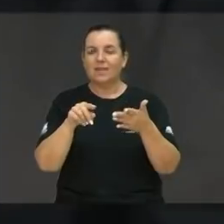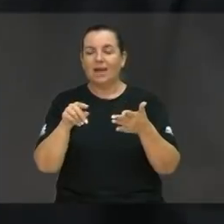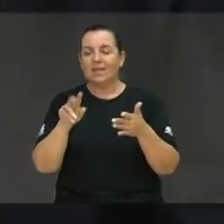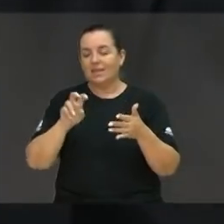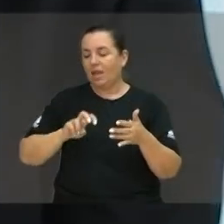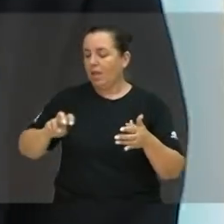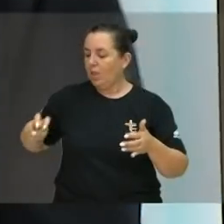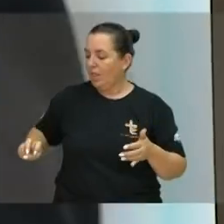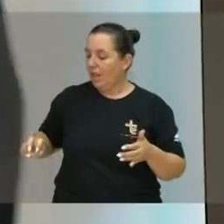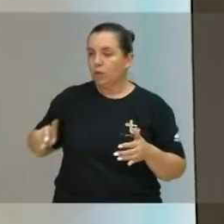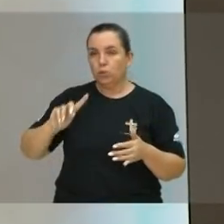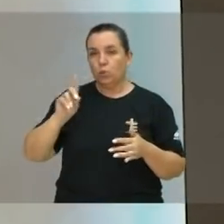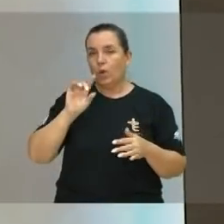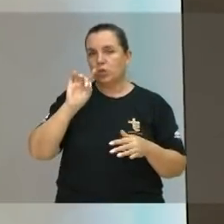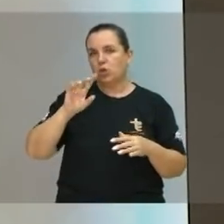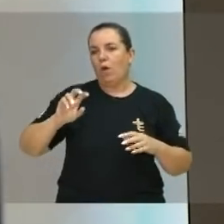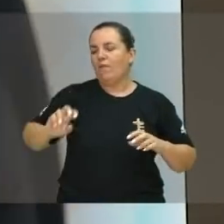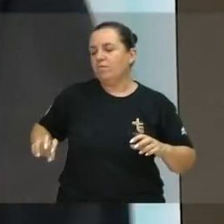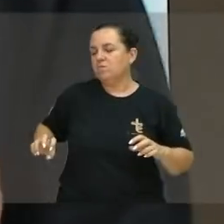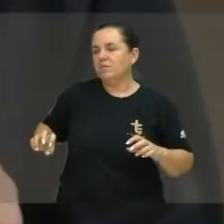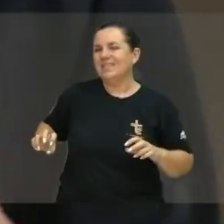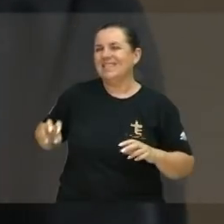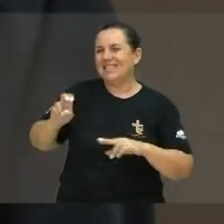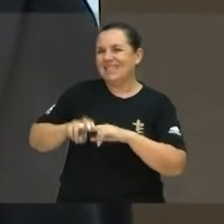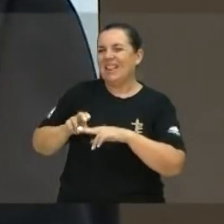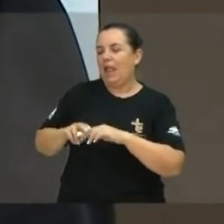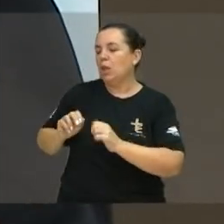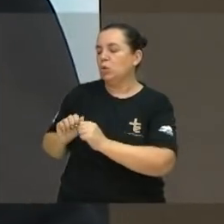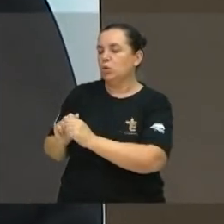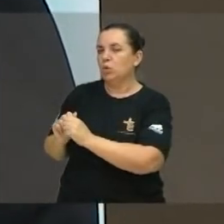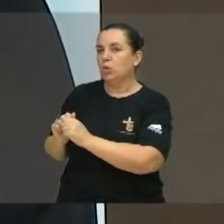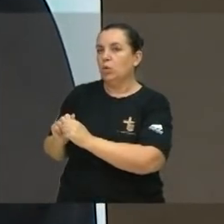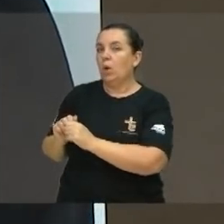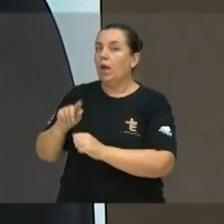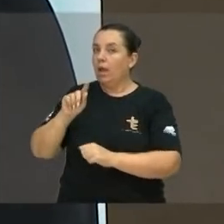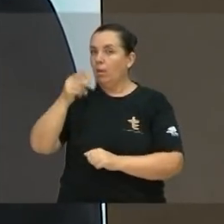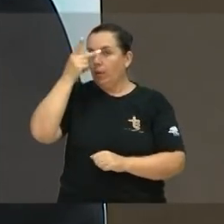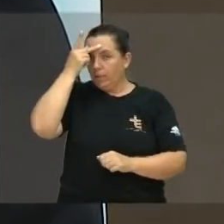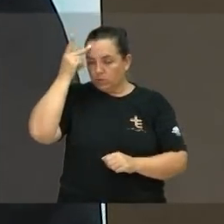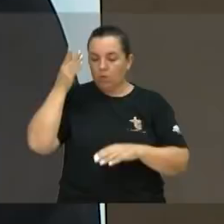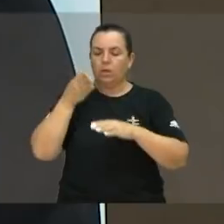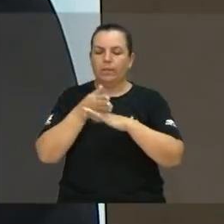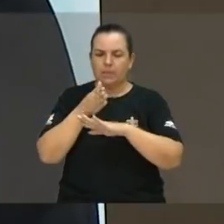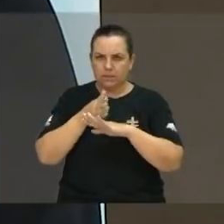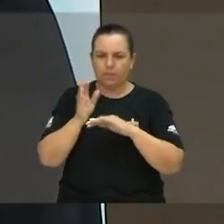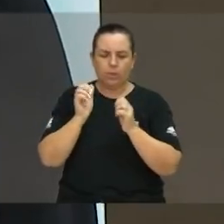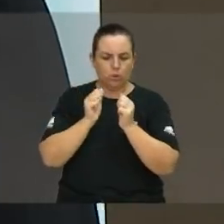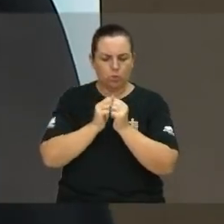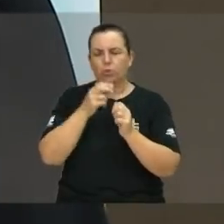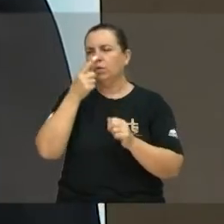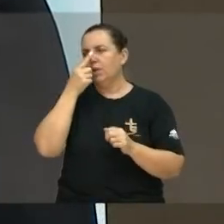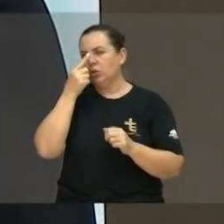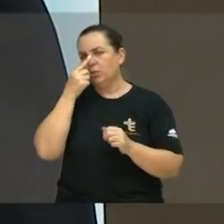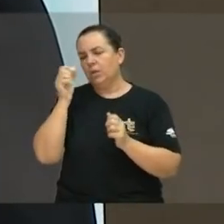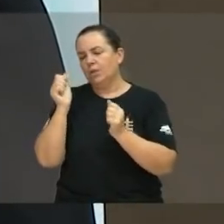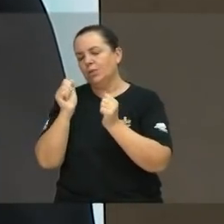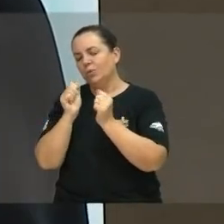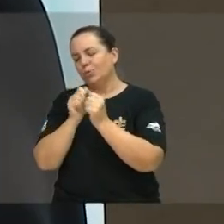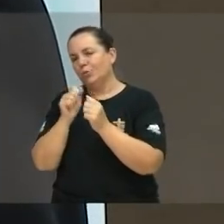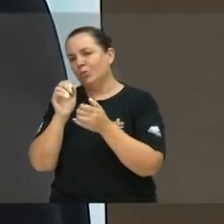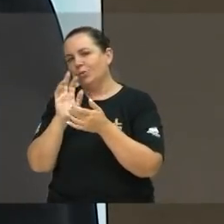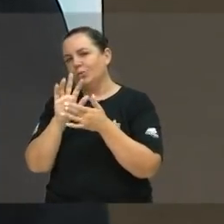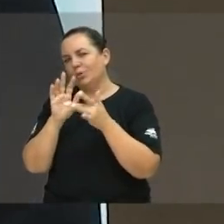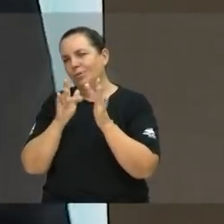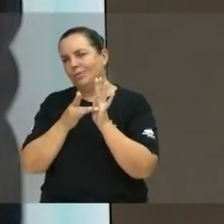estar ao lado não é simplesmente uma indicação física é alguém que participa da intimidade com o senhor